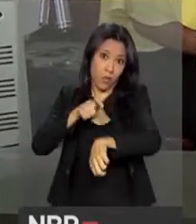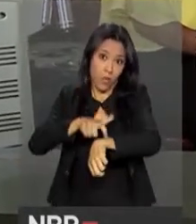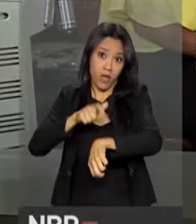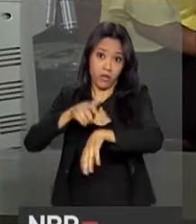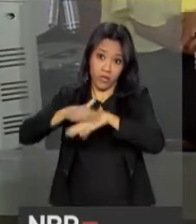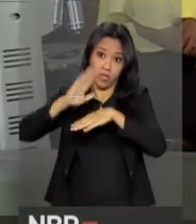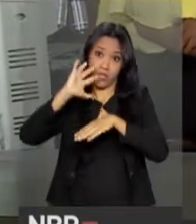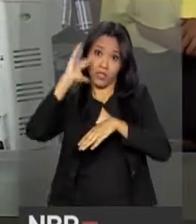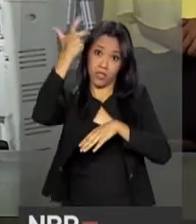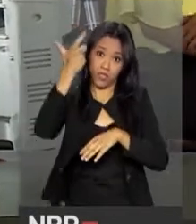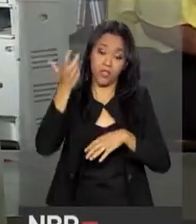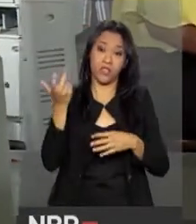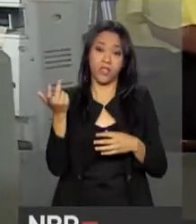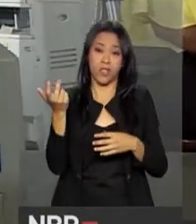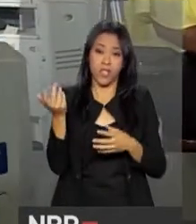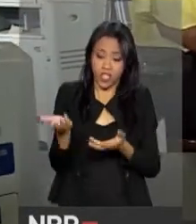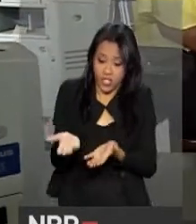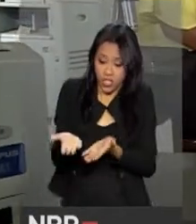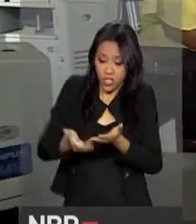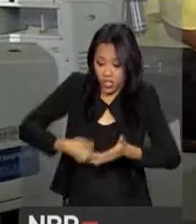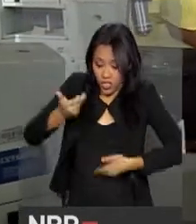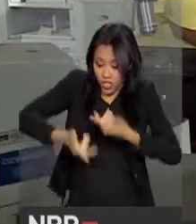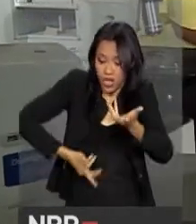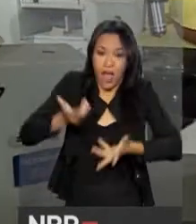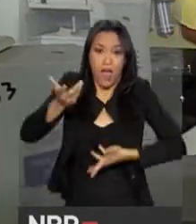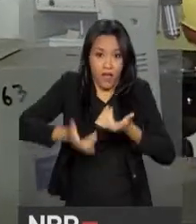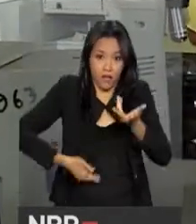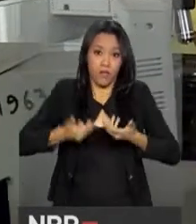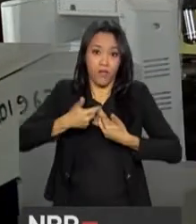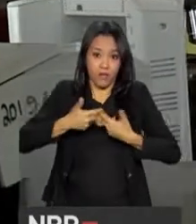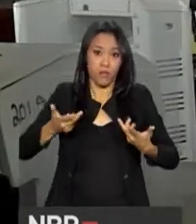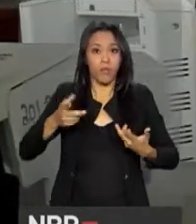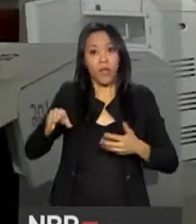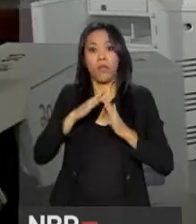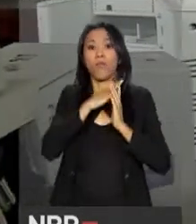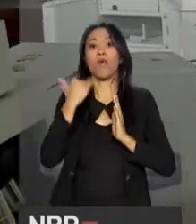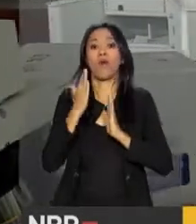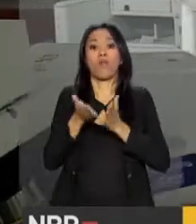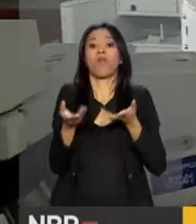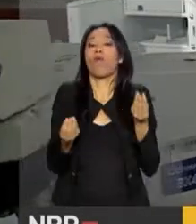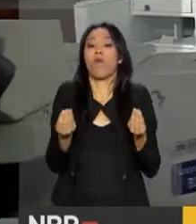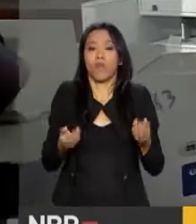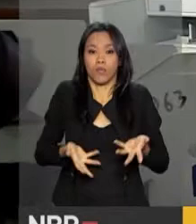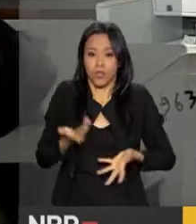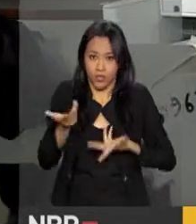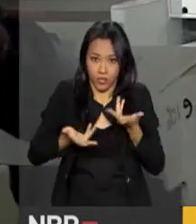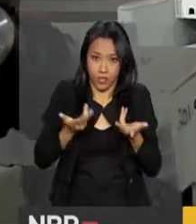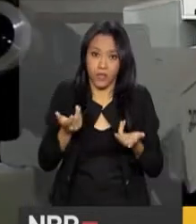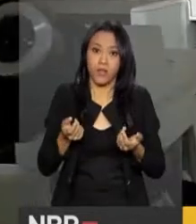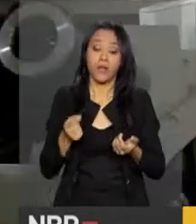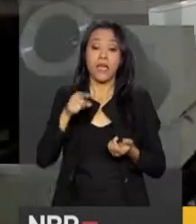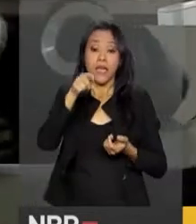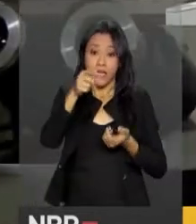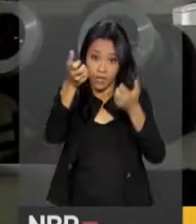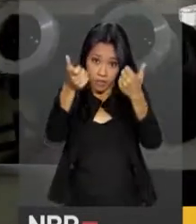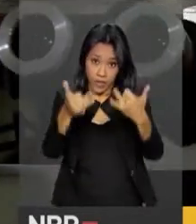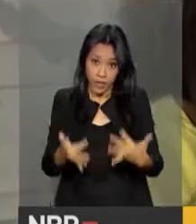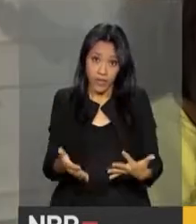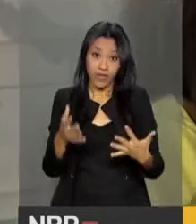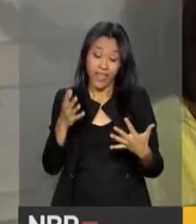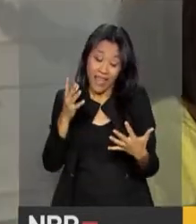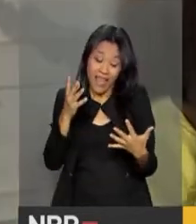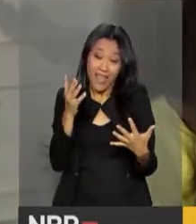decisão ali de retirada de órgãos do seu ente querido amigo e faleceu é o processo todo ele é bastante